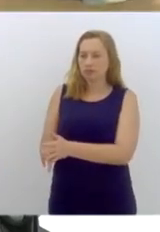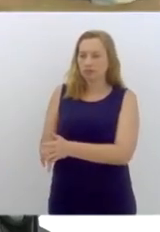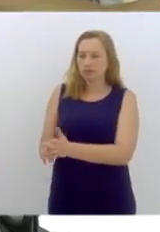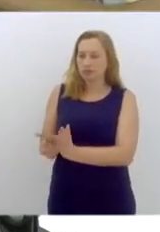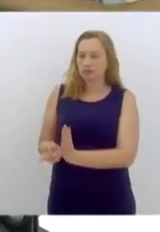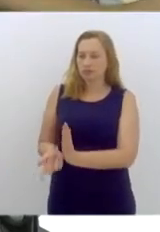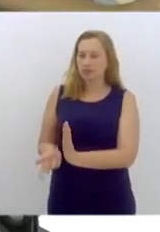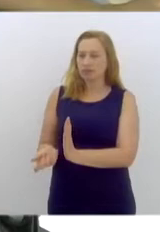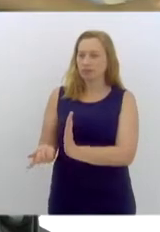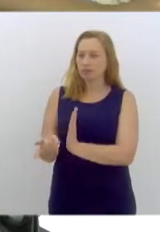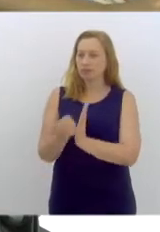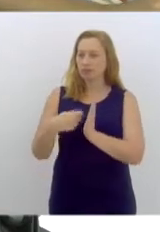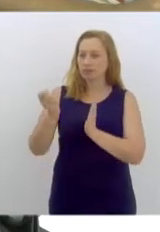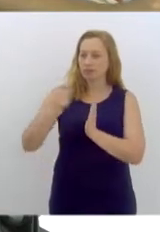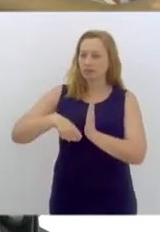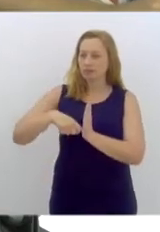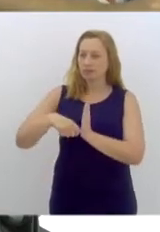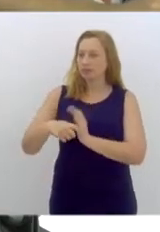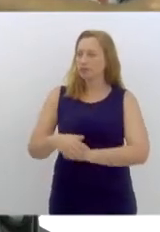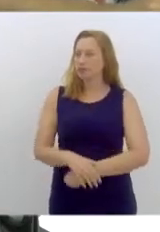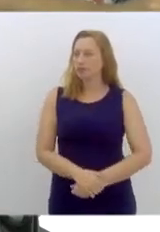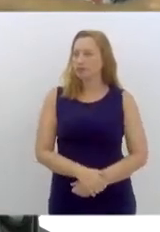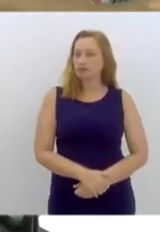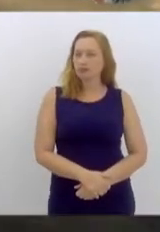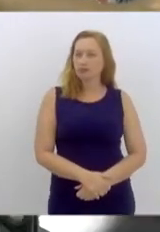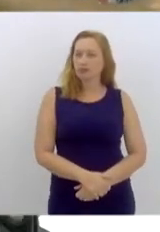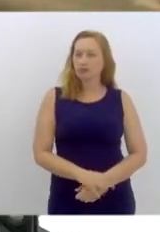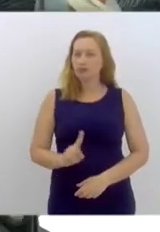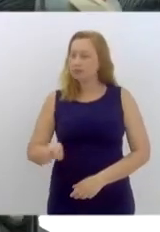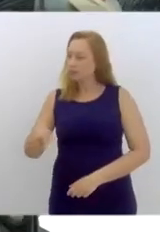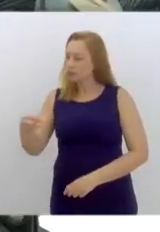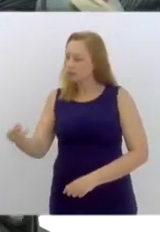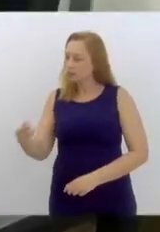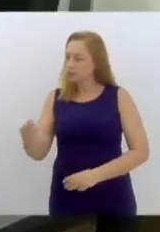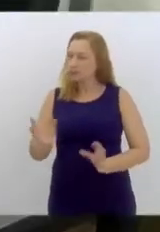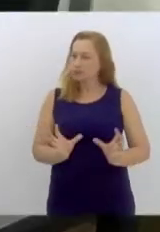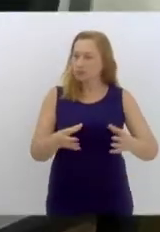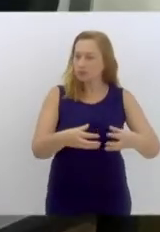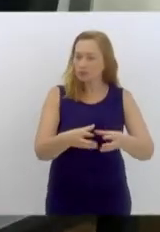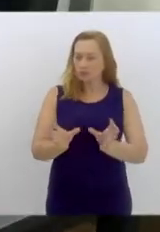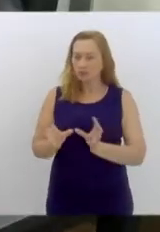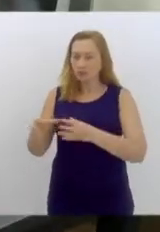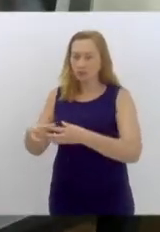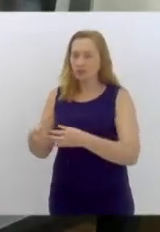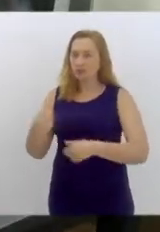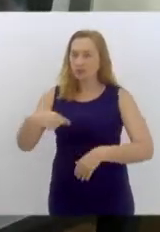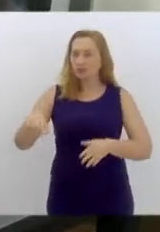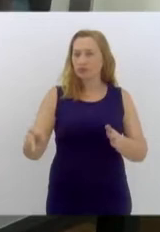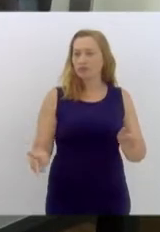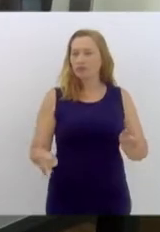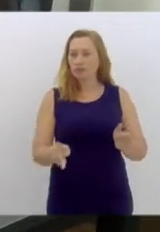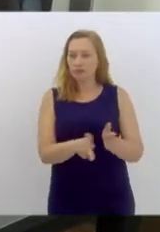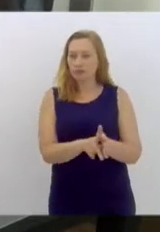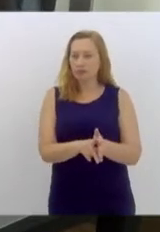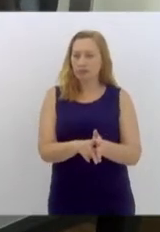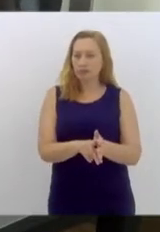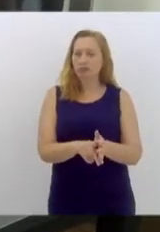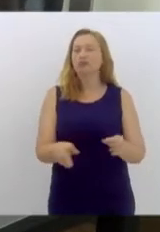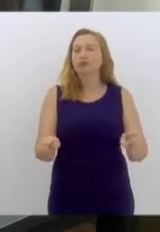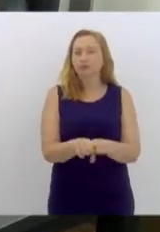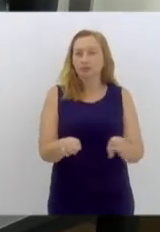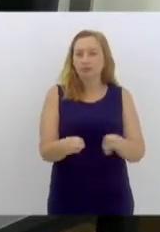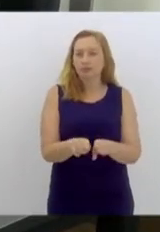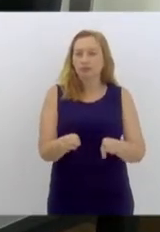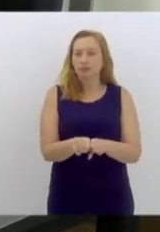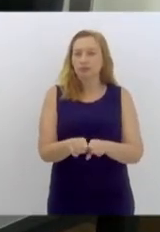da Comissão de Tributação, além de outras comissões que ela participa, e também da Comissão